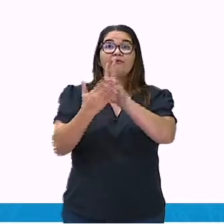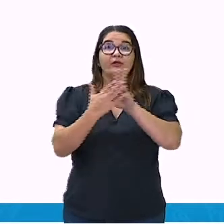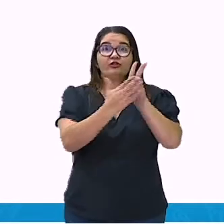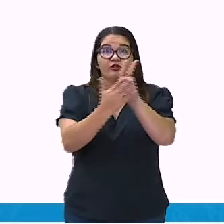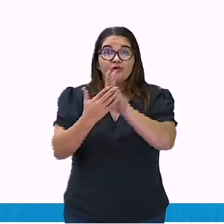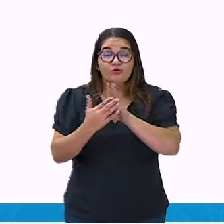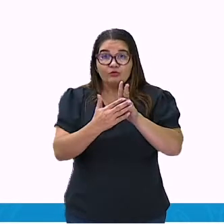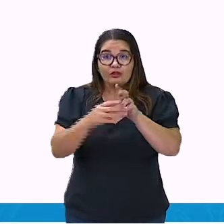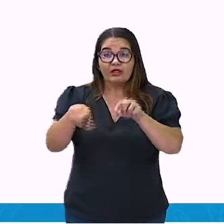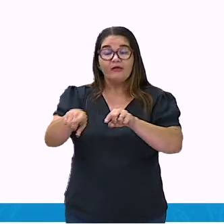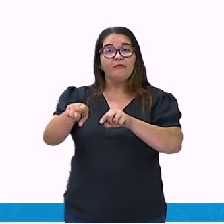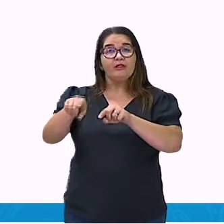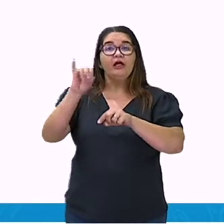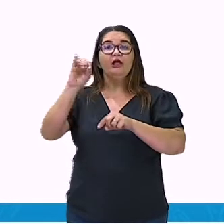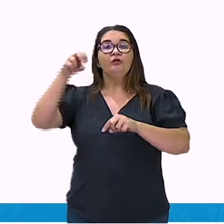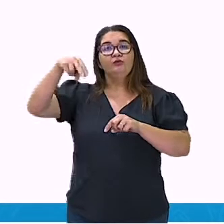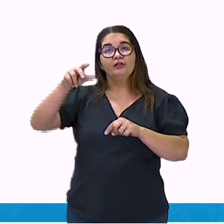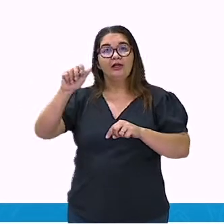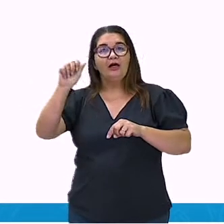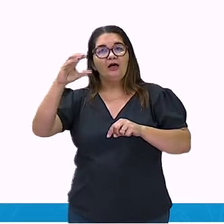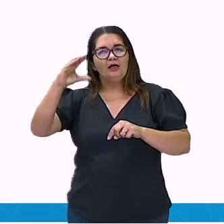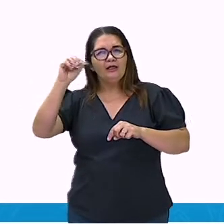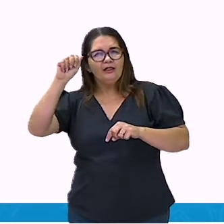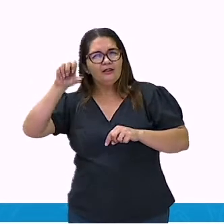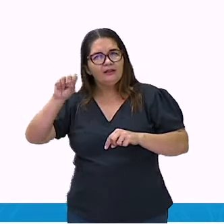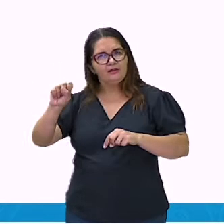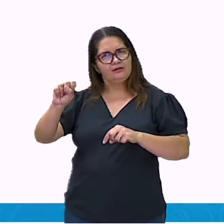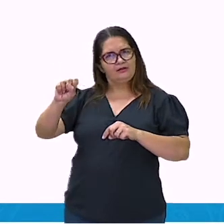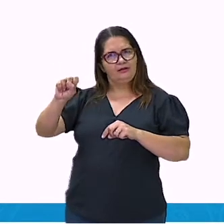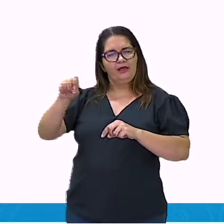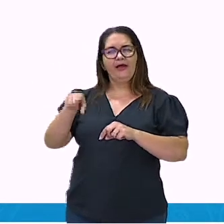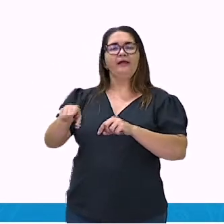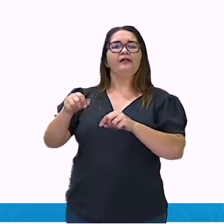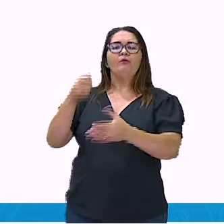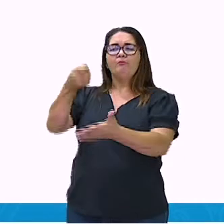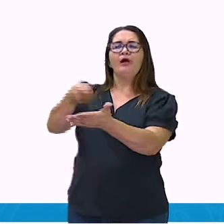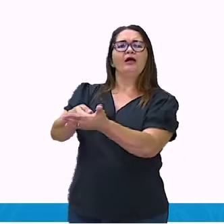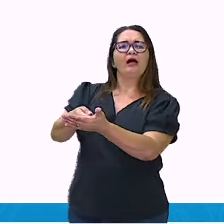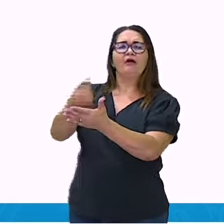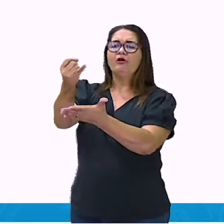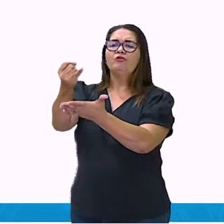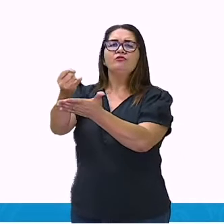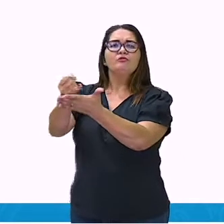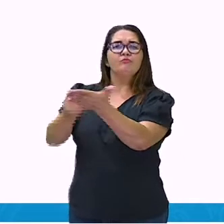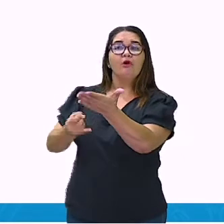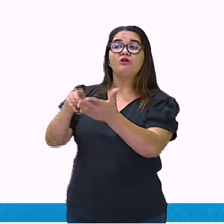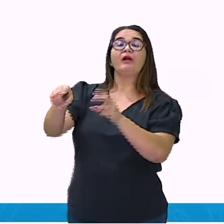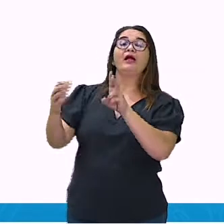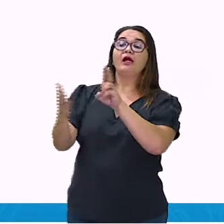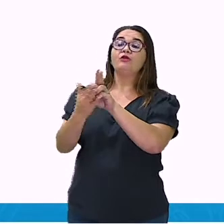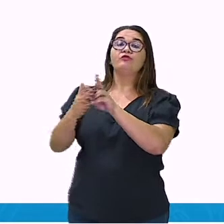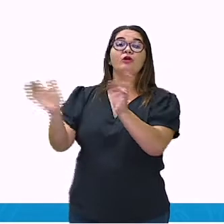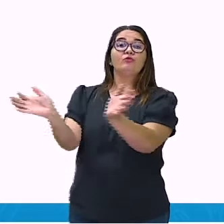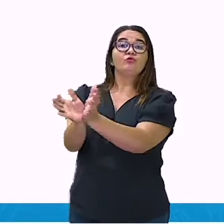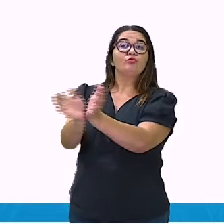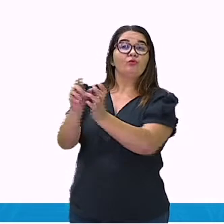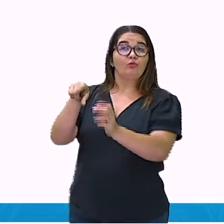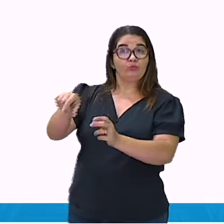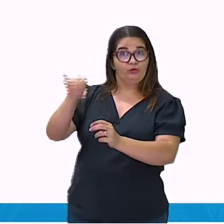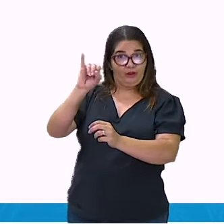Então, você pagava o imposto para os incas, os indígenas pagavam os impostos para os